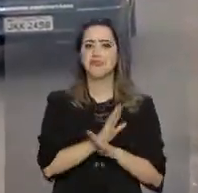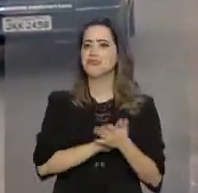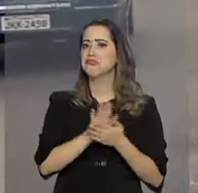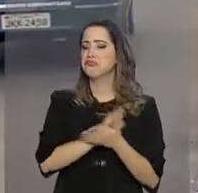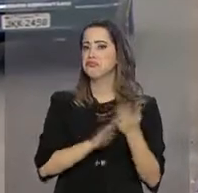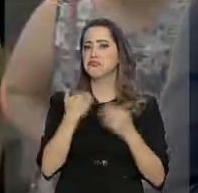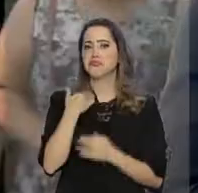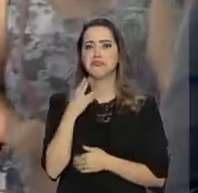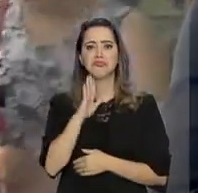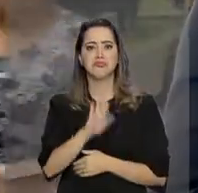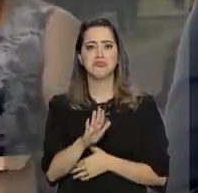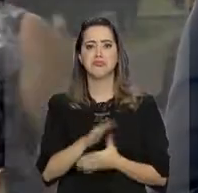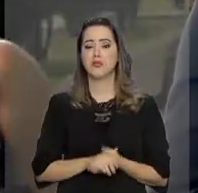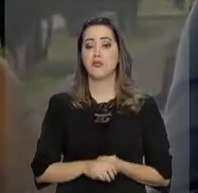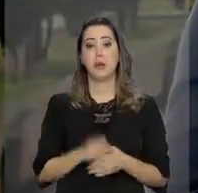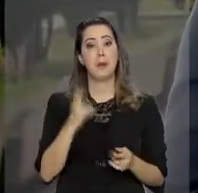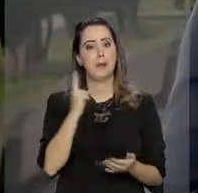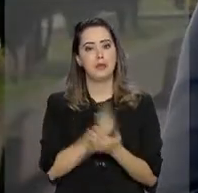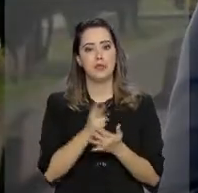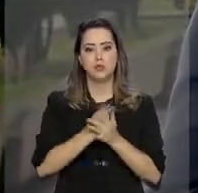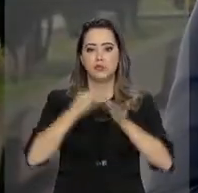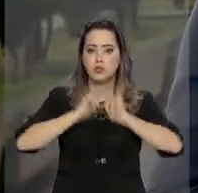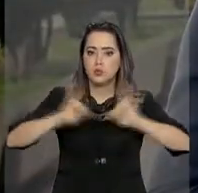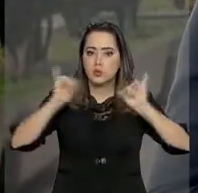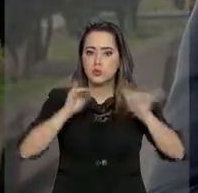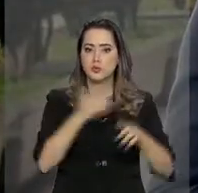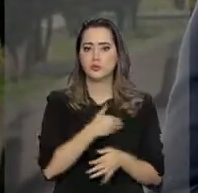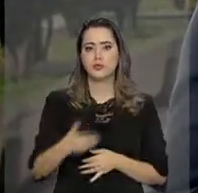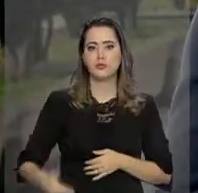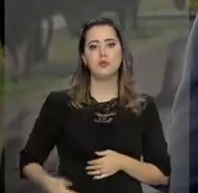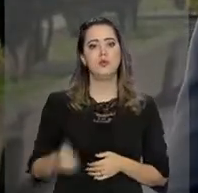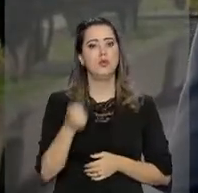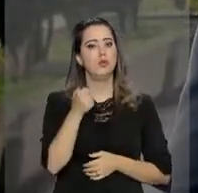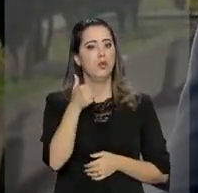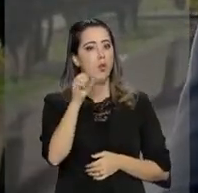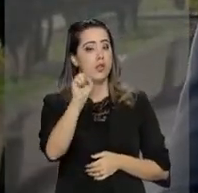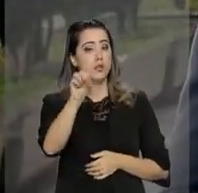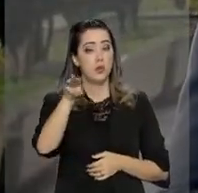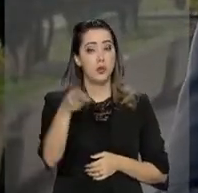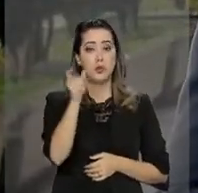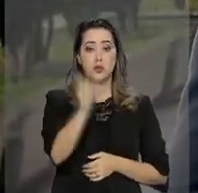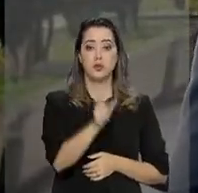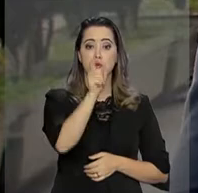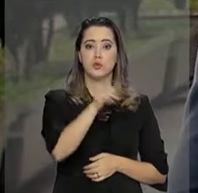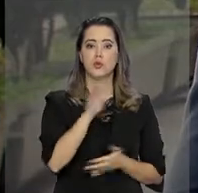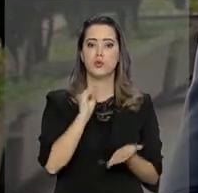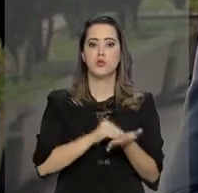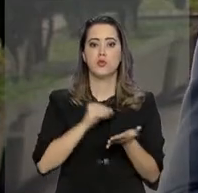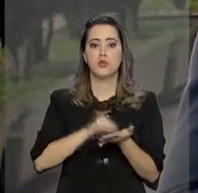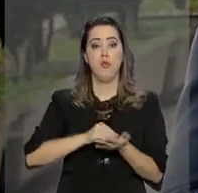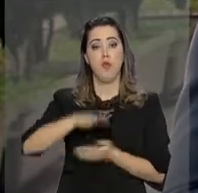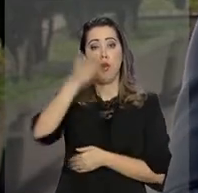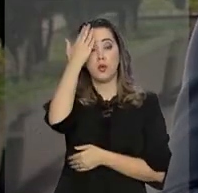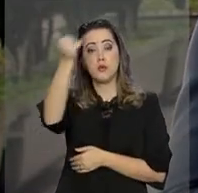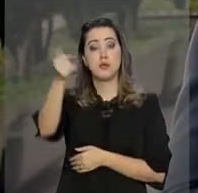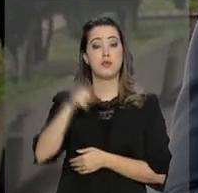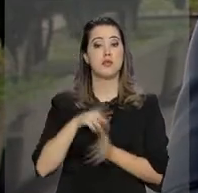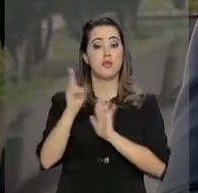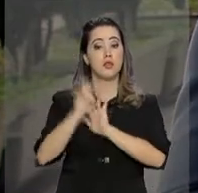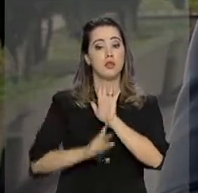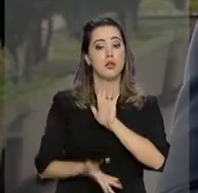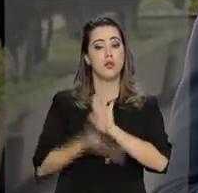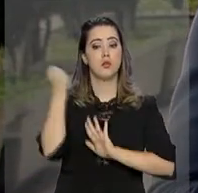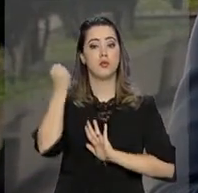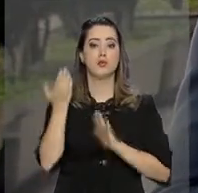verificar não mesmo com as campanhas do governo quase oito milhões de brasileiros ainda não sabem que têm dinheiro para